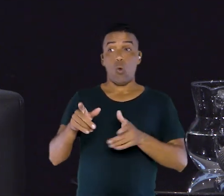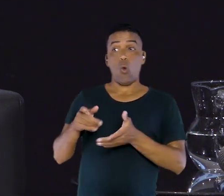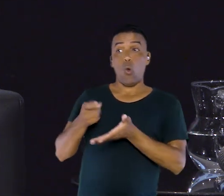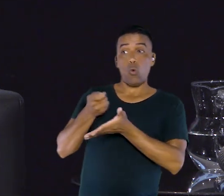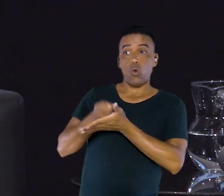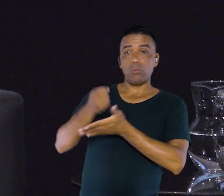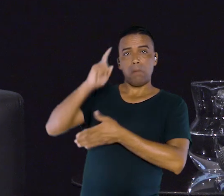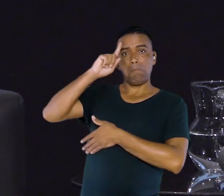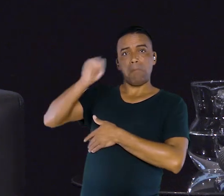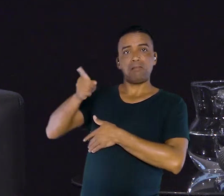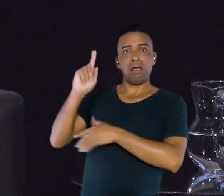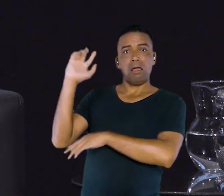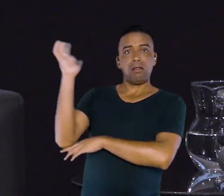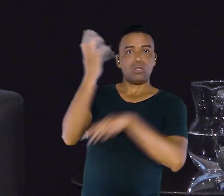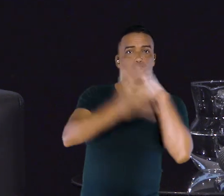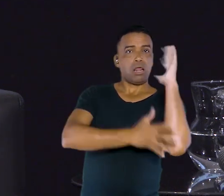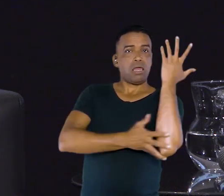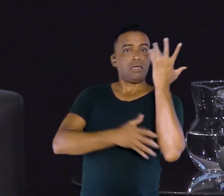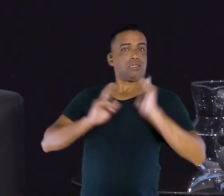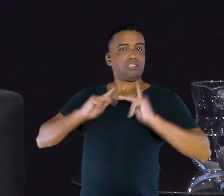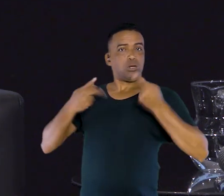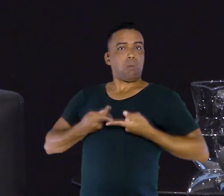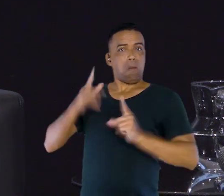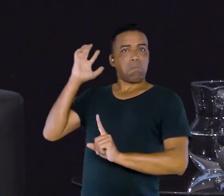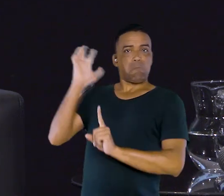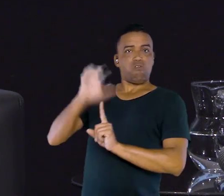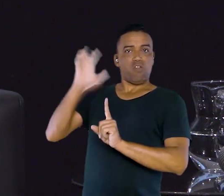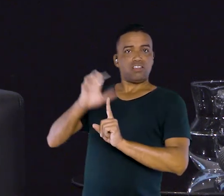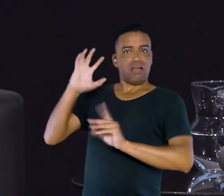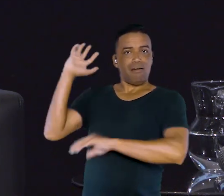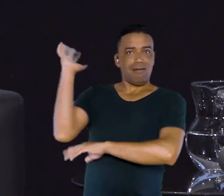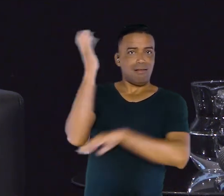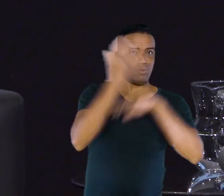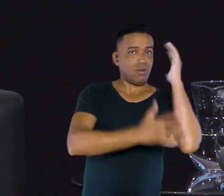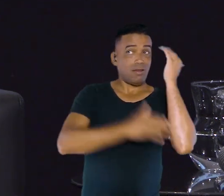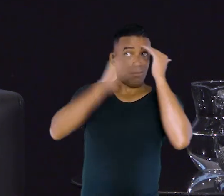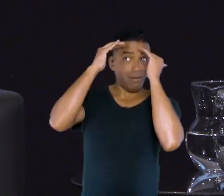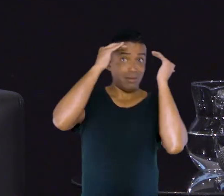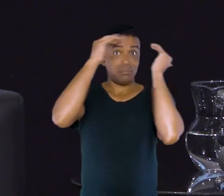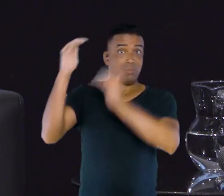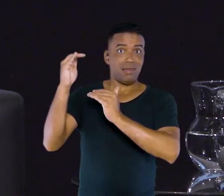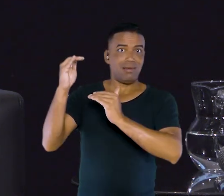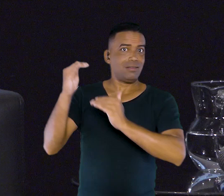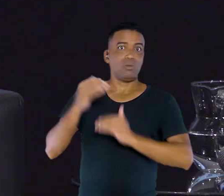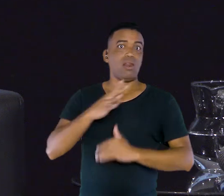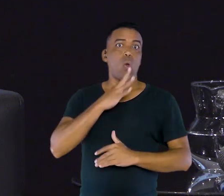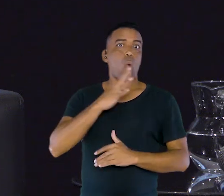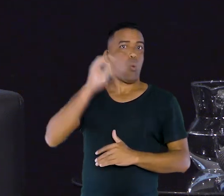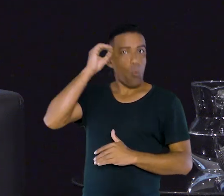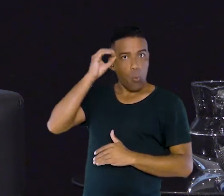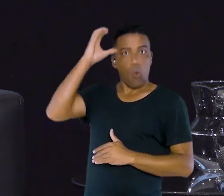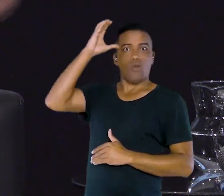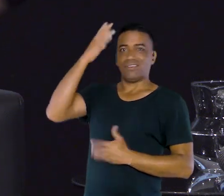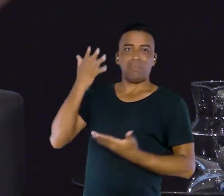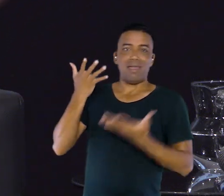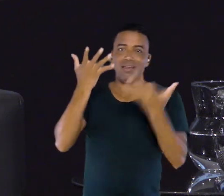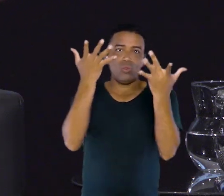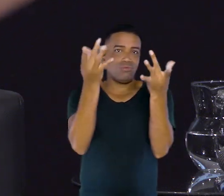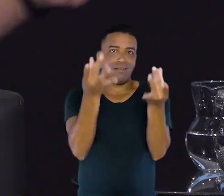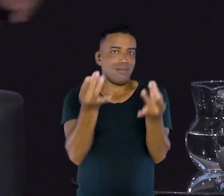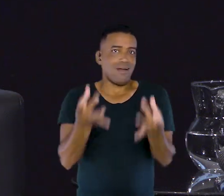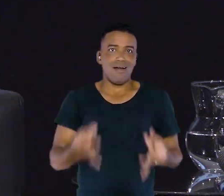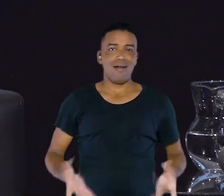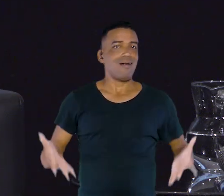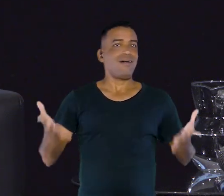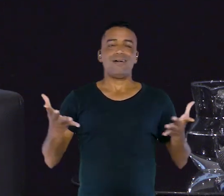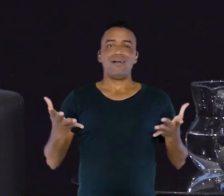natureza uma ordem, que é uma ordem humana, né? E que não respeita, e que está baseada num desconhecimento,